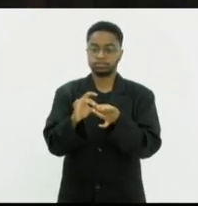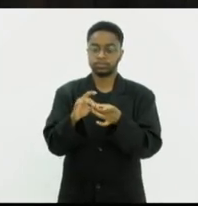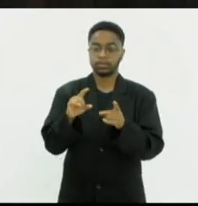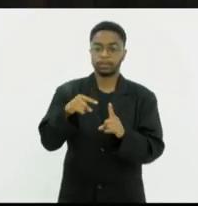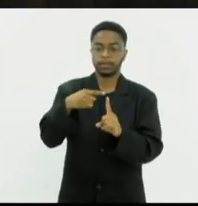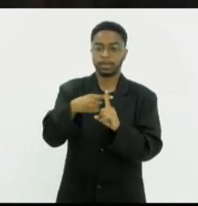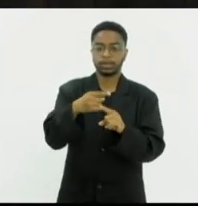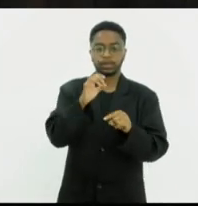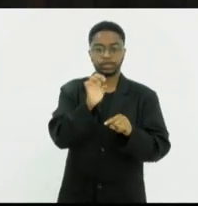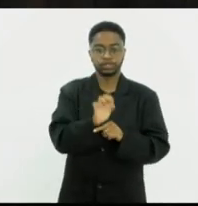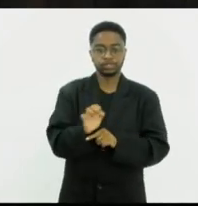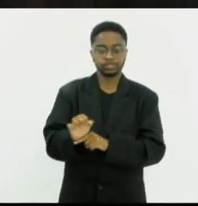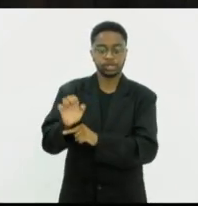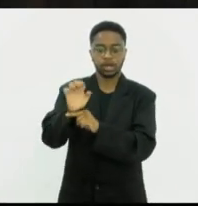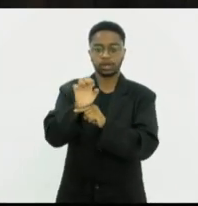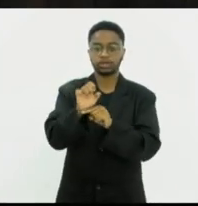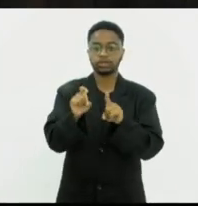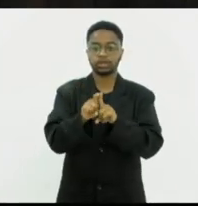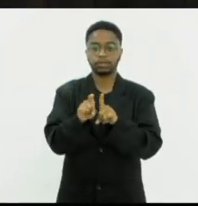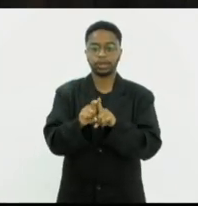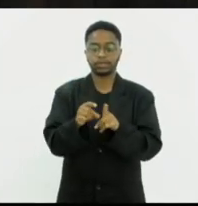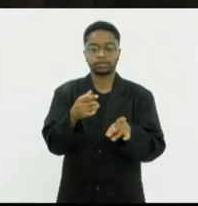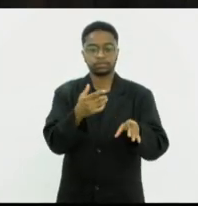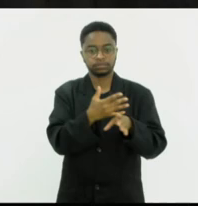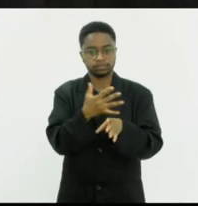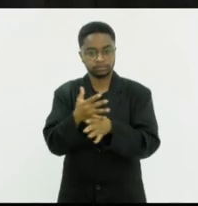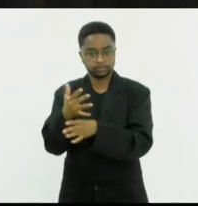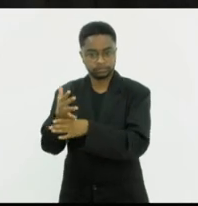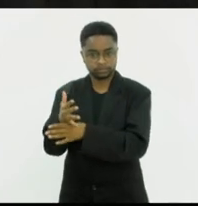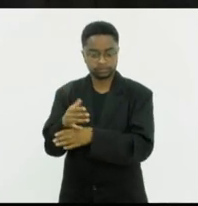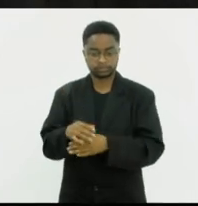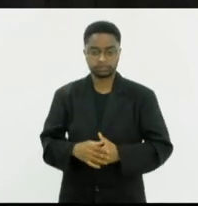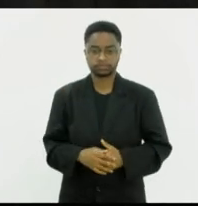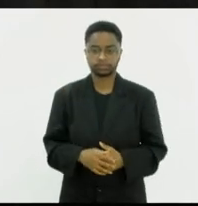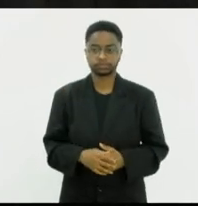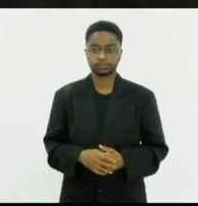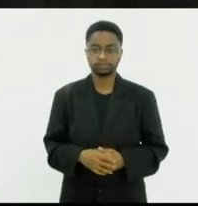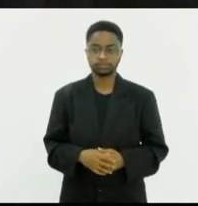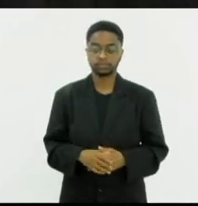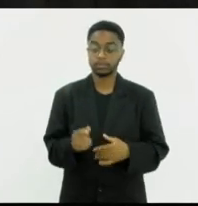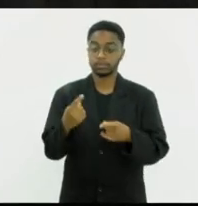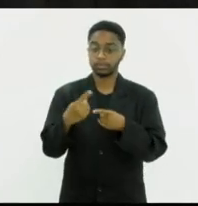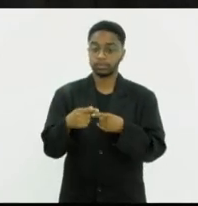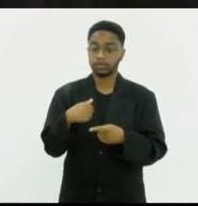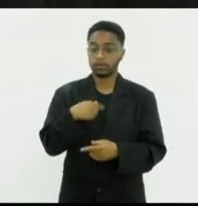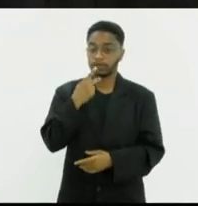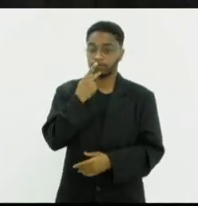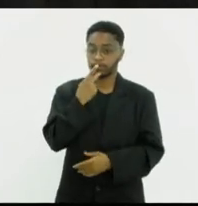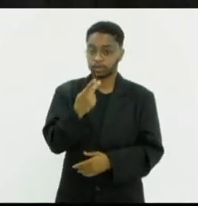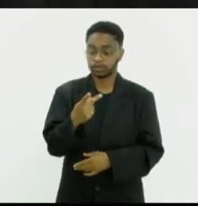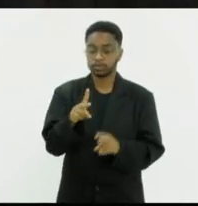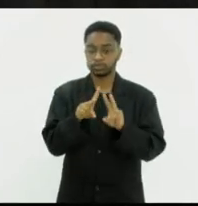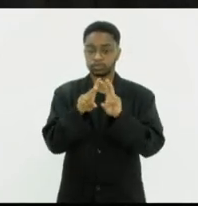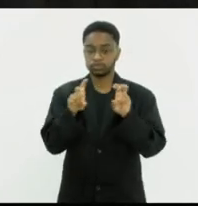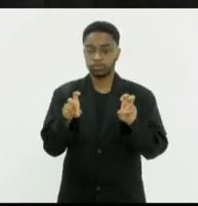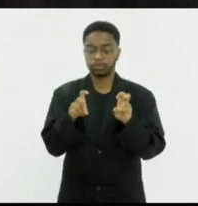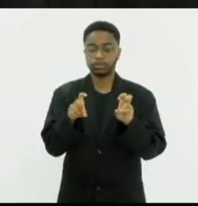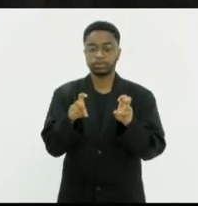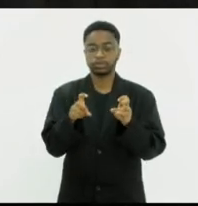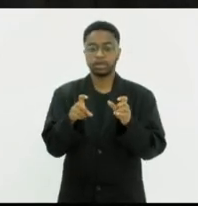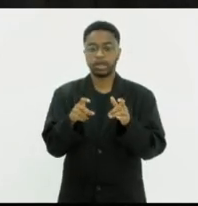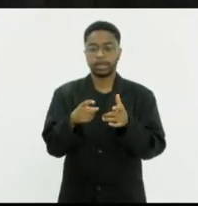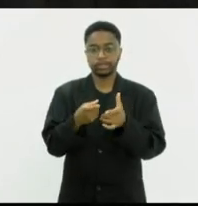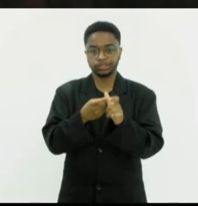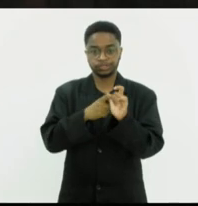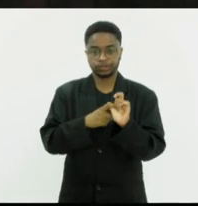dos estados e dos municípios, senhor presidente. Porque o que eu estou falando sobre o serviço da dívida com os